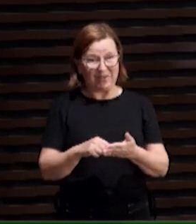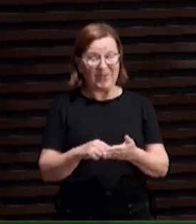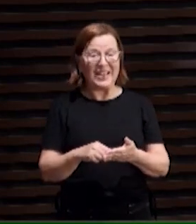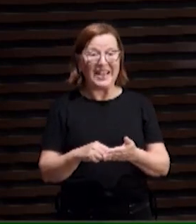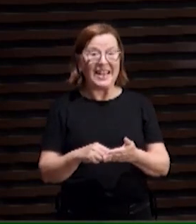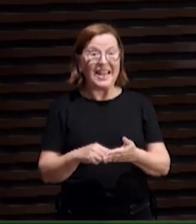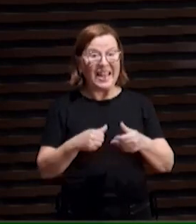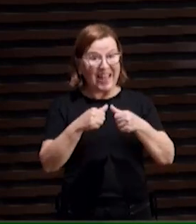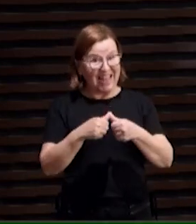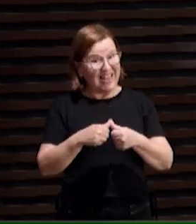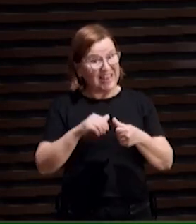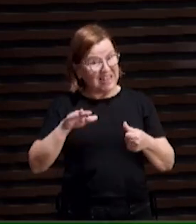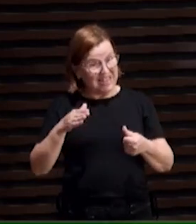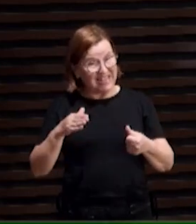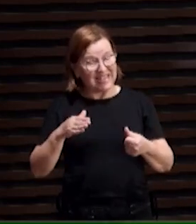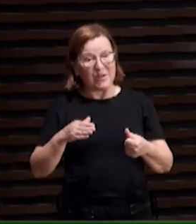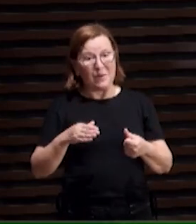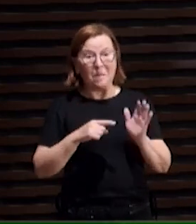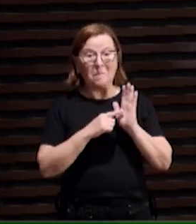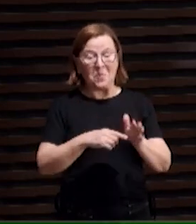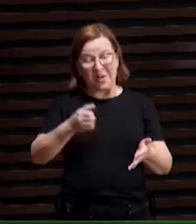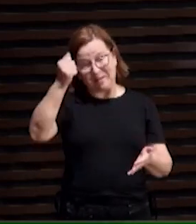Porque isto é traço de arrependimento.